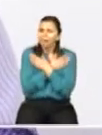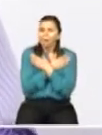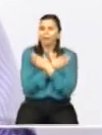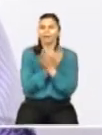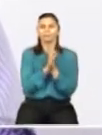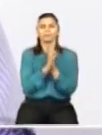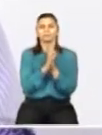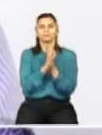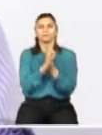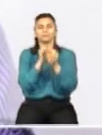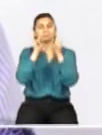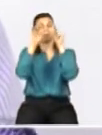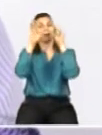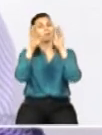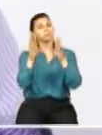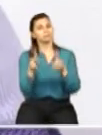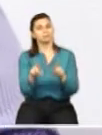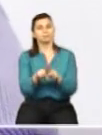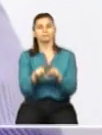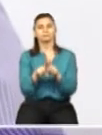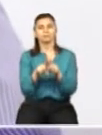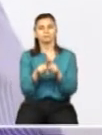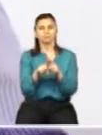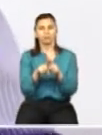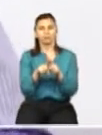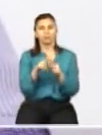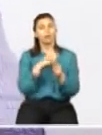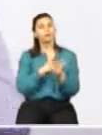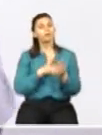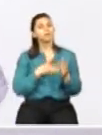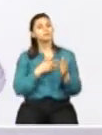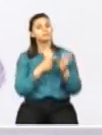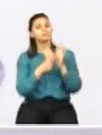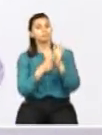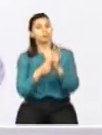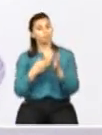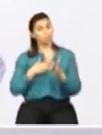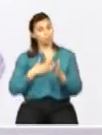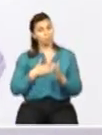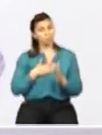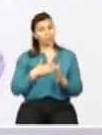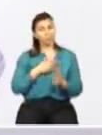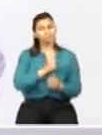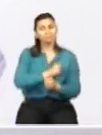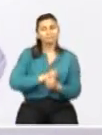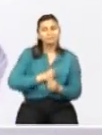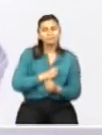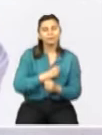cidade abençoadora. Gostaria de destacar que o meu saudoso pai,